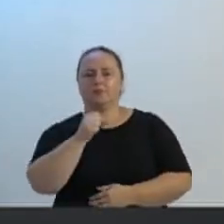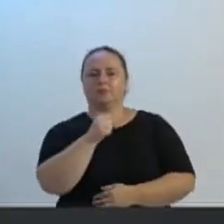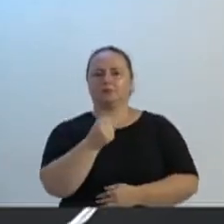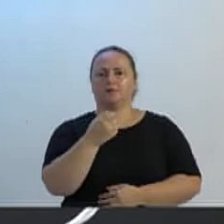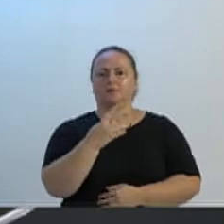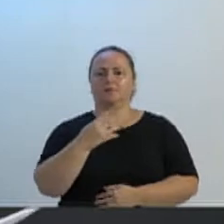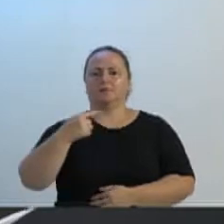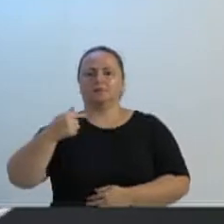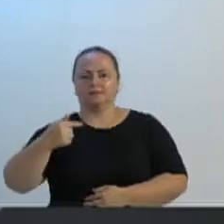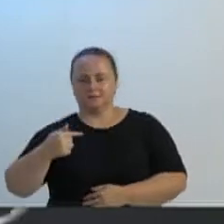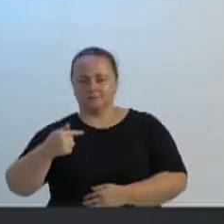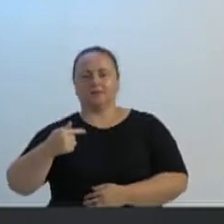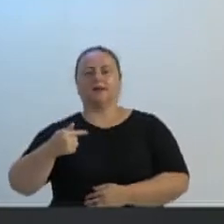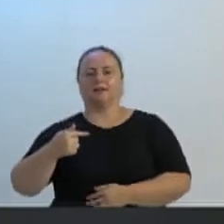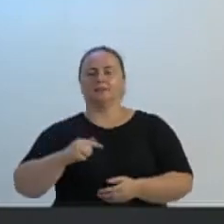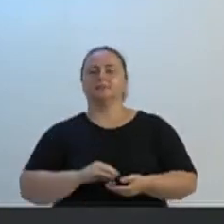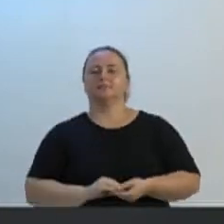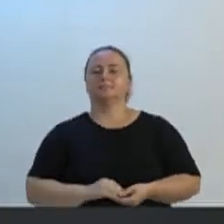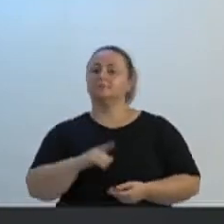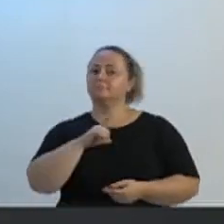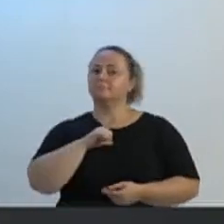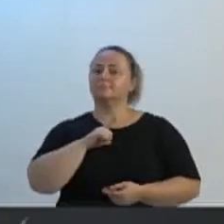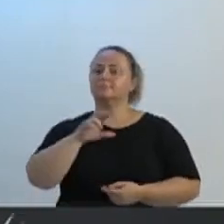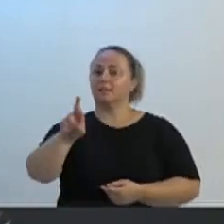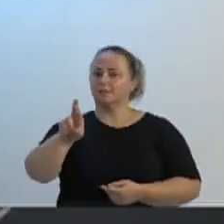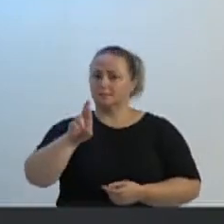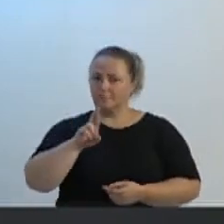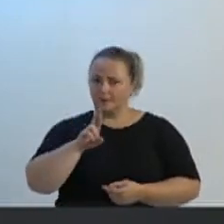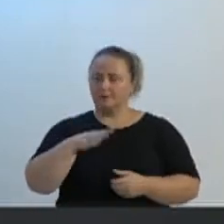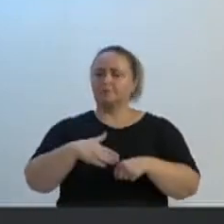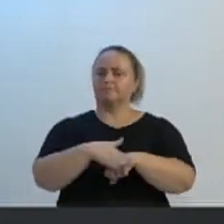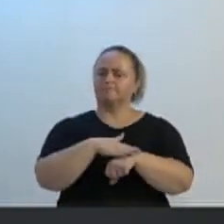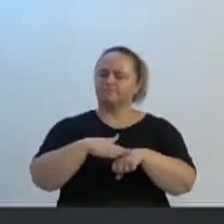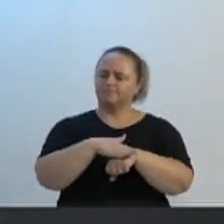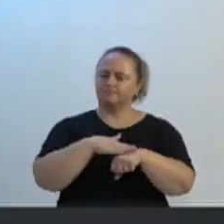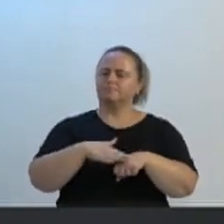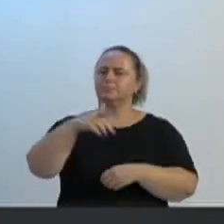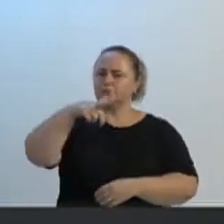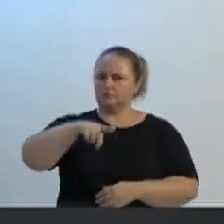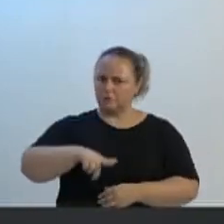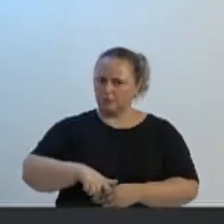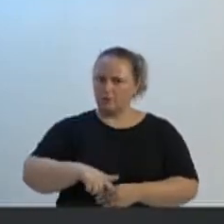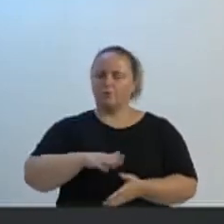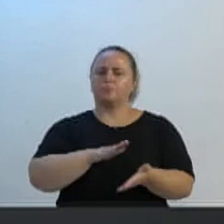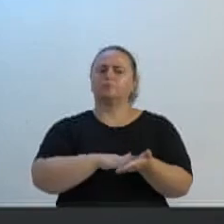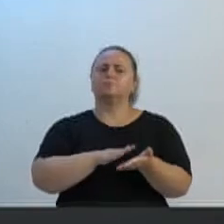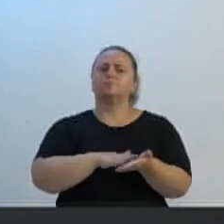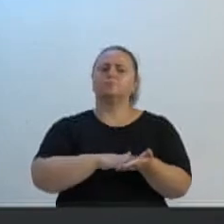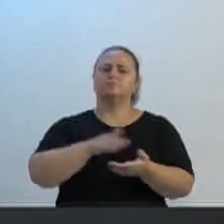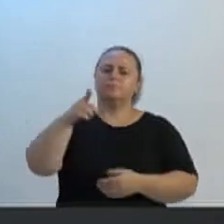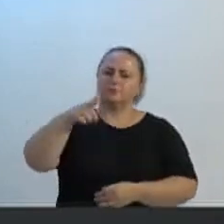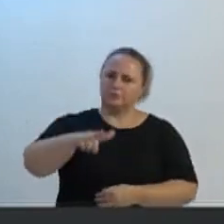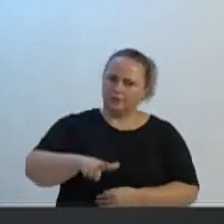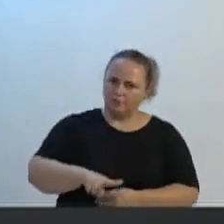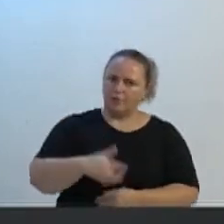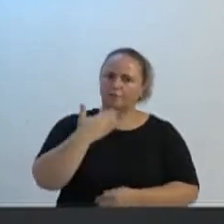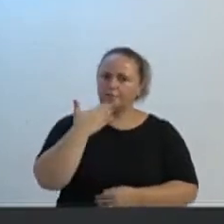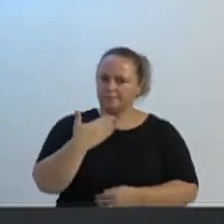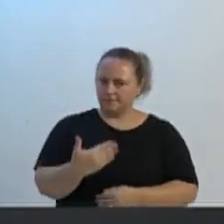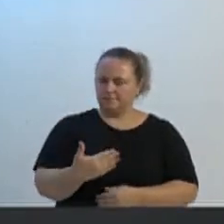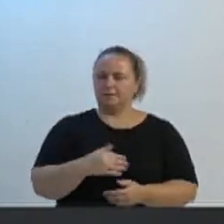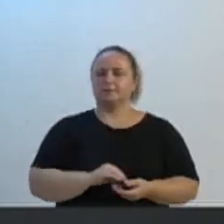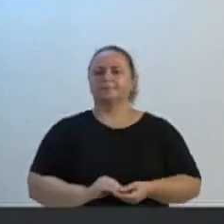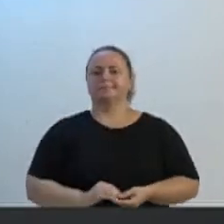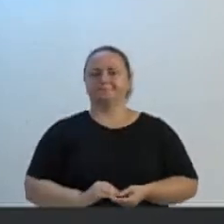o sentido que a resposta inclusive conversando hoje de manhã mais uma vez cobrando esta esse pedido